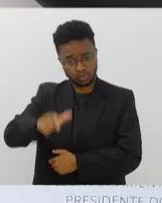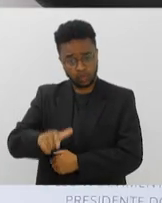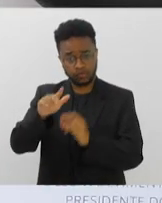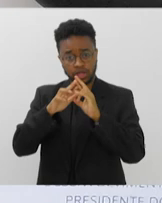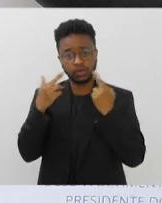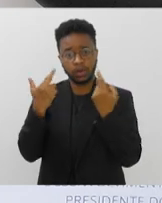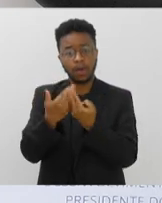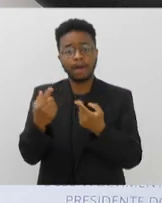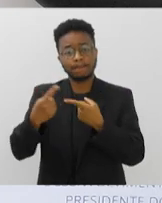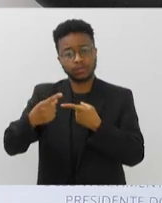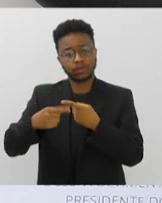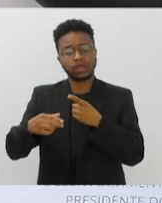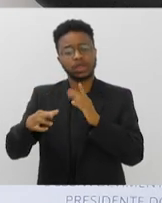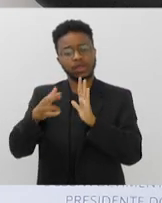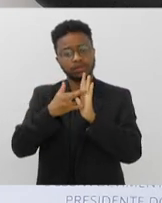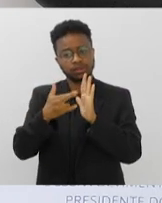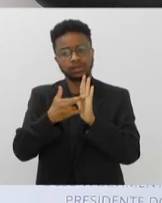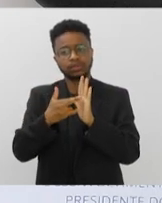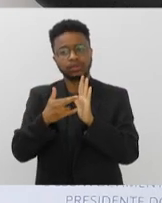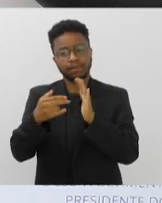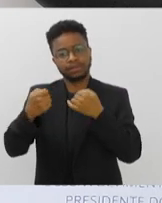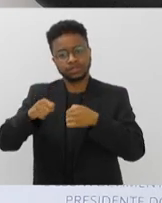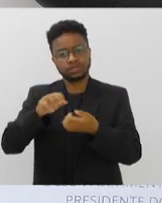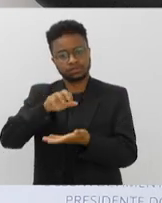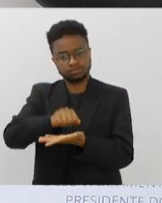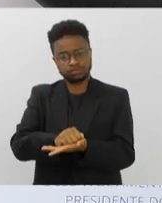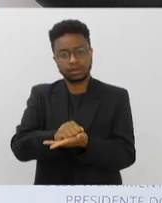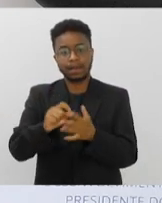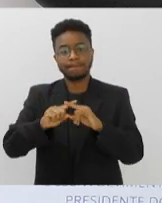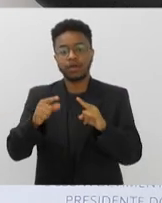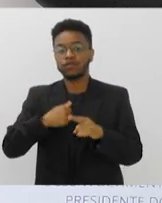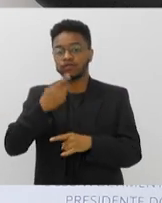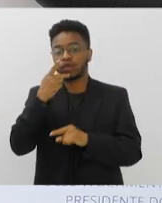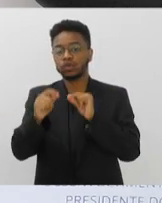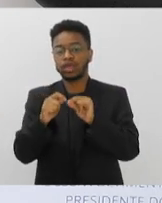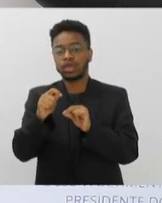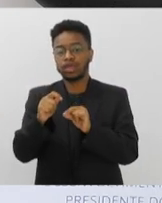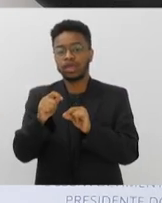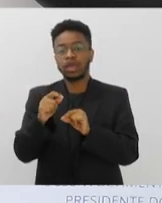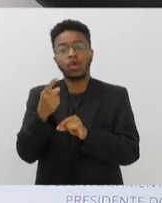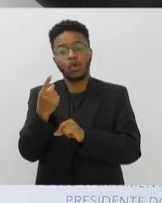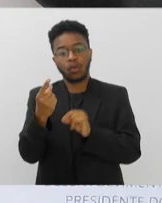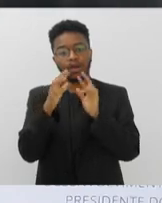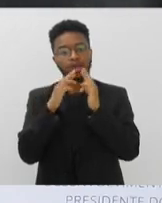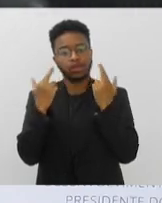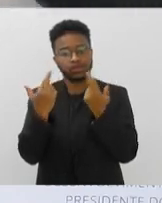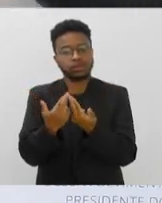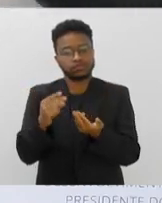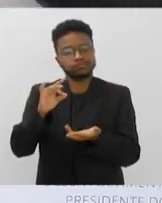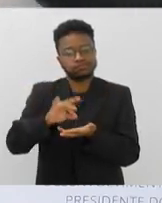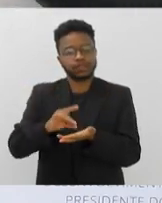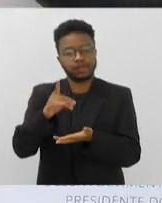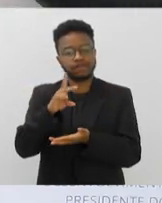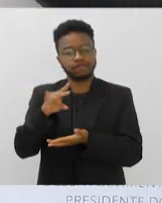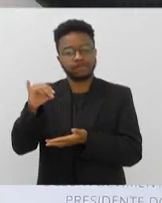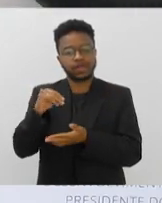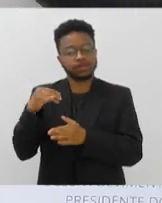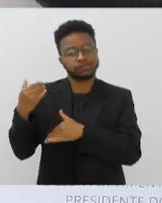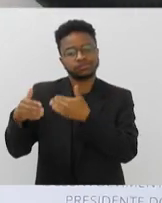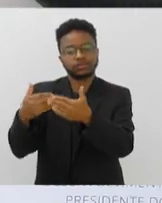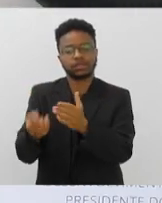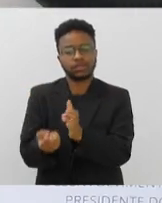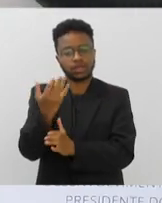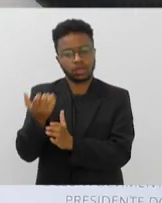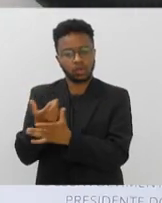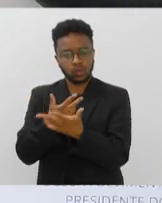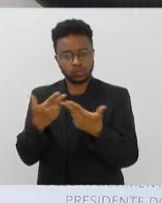precisa registrar isso mas eu digo que é uma reunião que com certeza será produtiva eh por